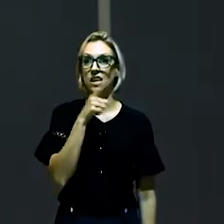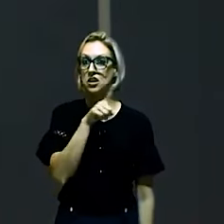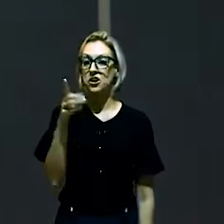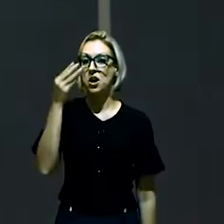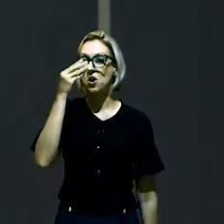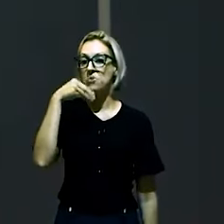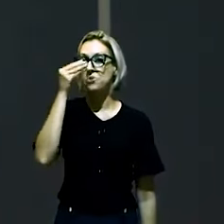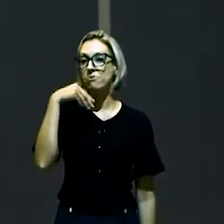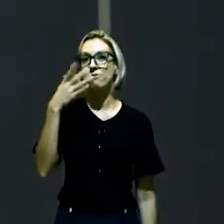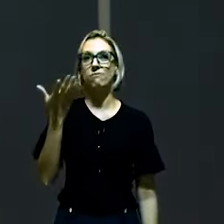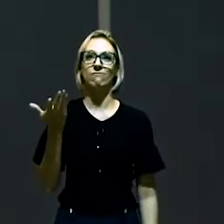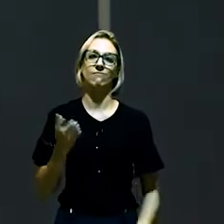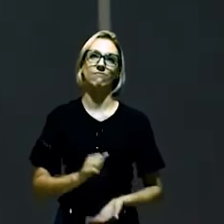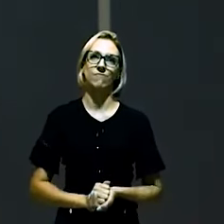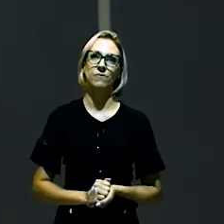Raquítico.